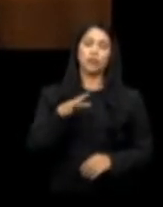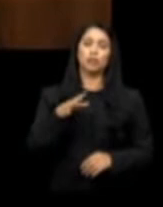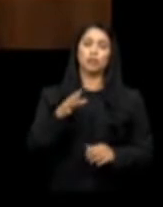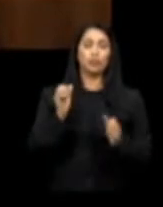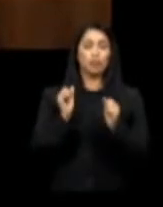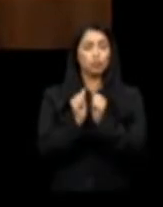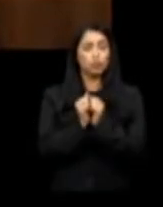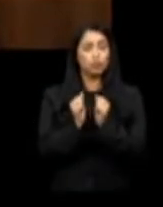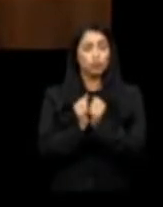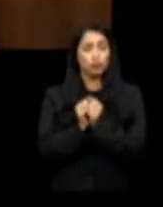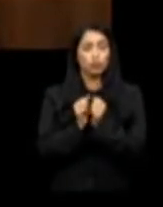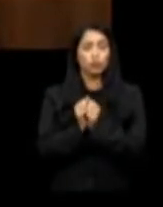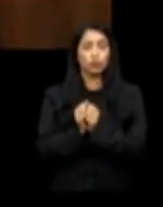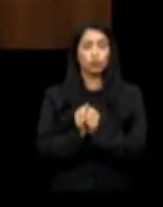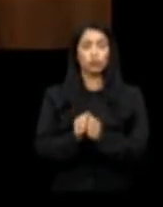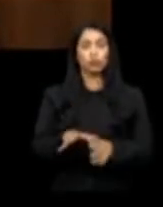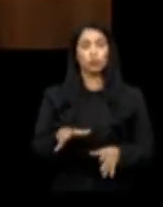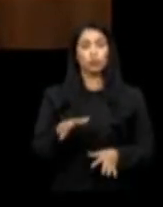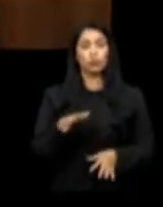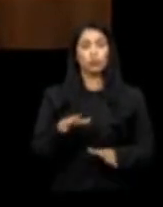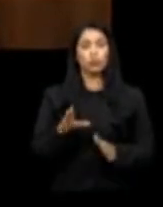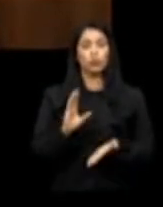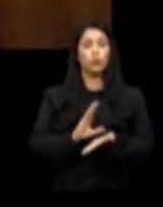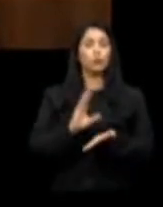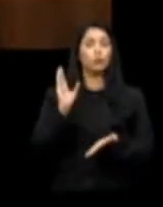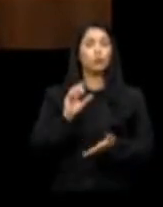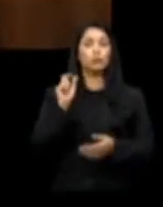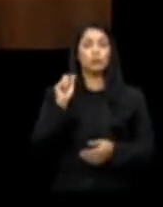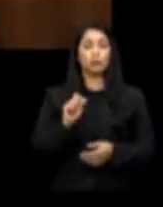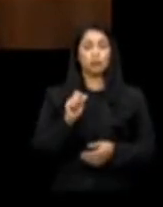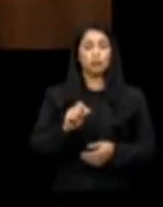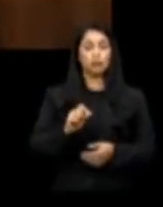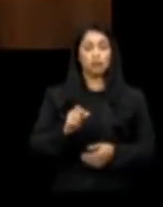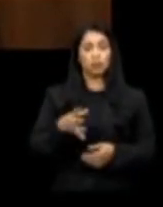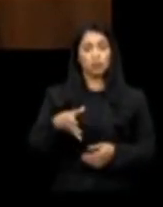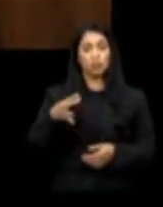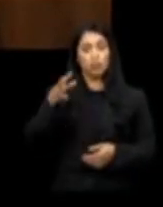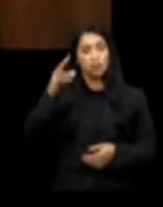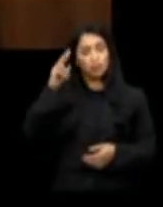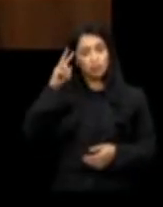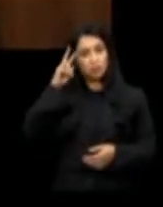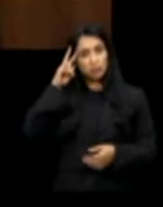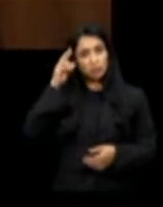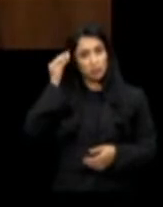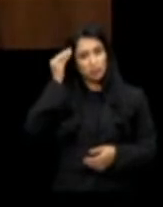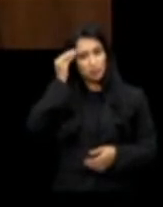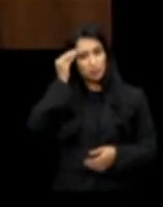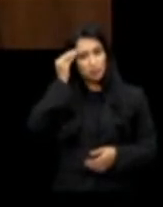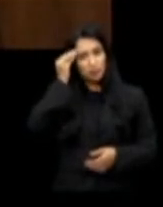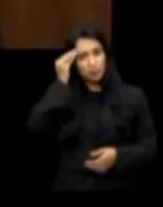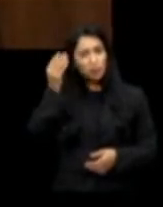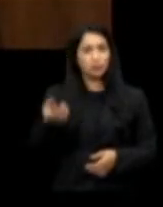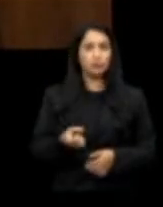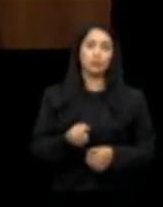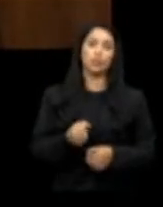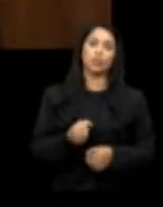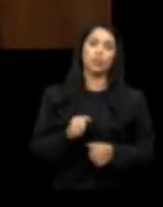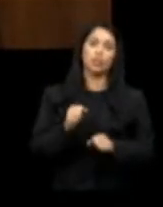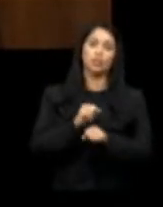desenvolvimento jurisprudencial do conceito de autodeterminação informacional, chamada de